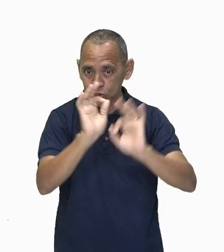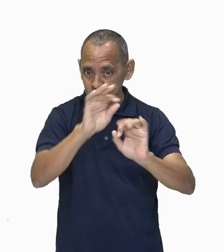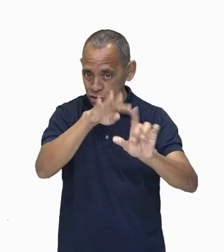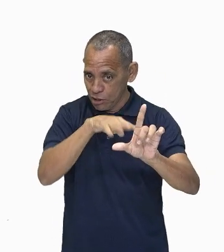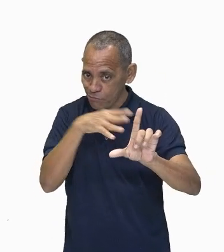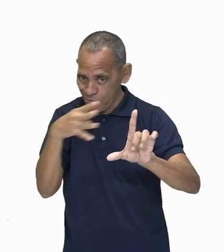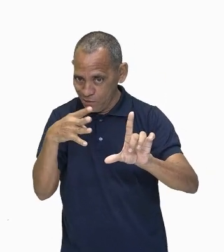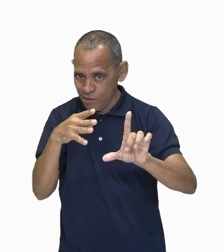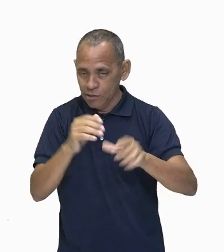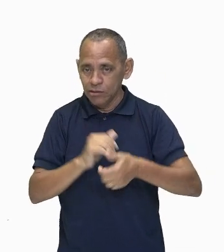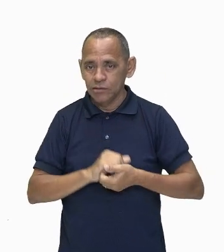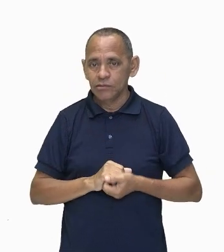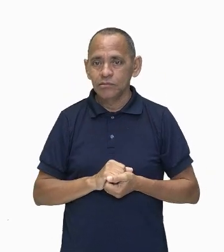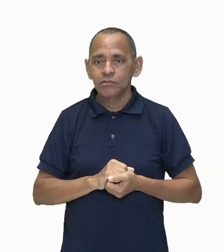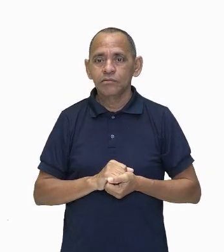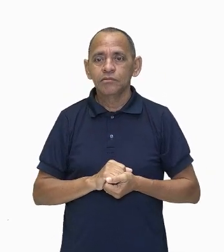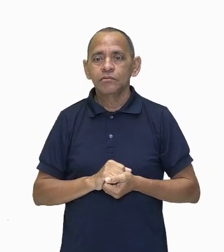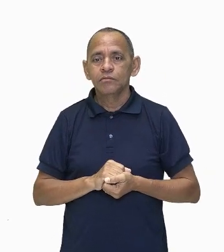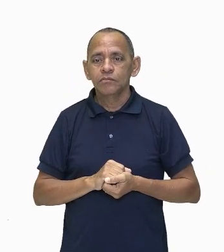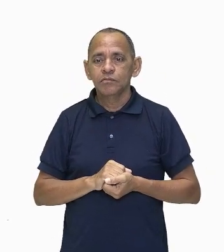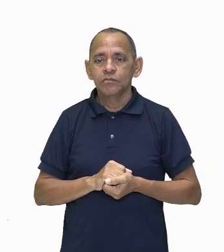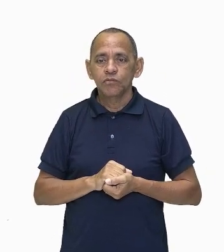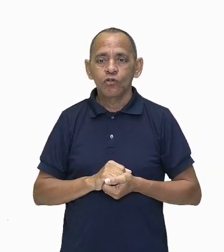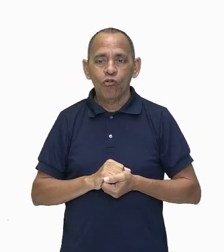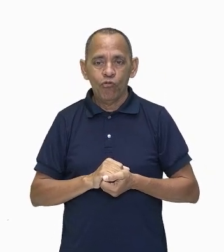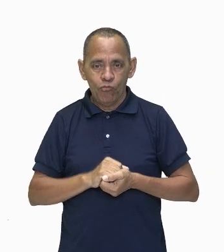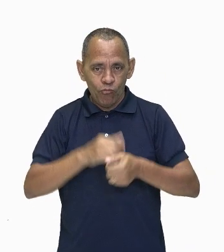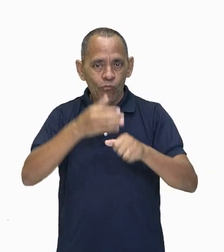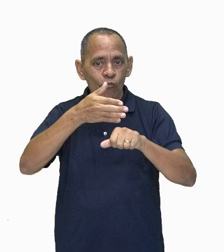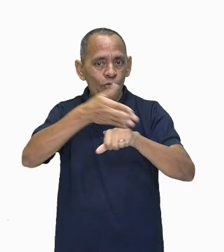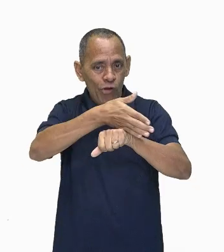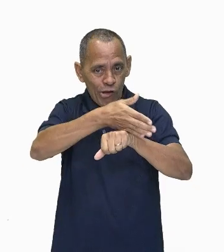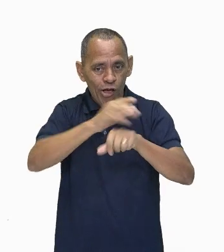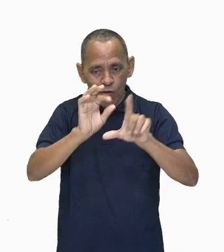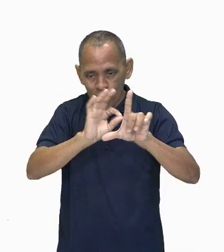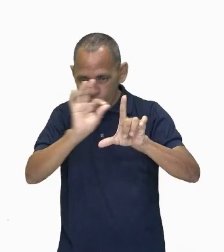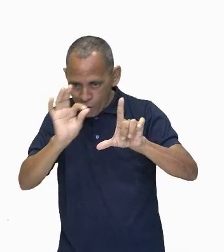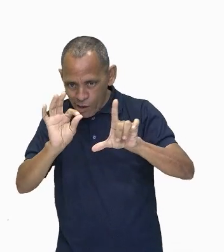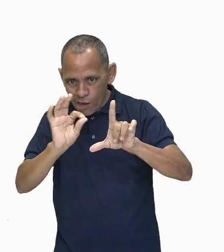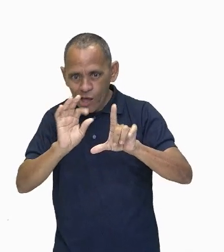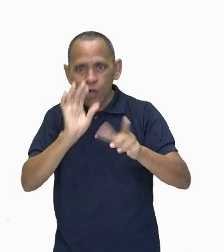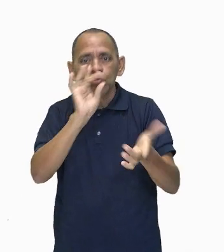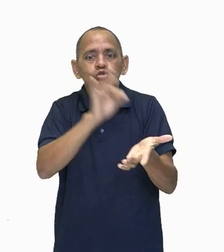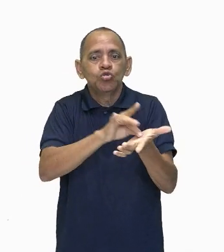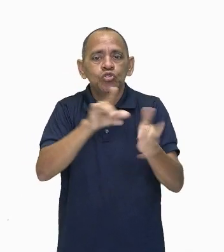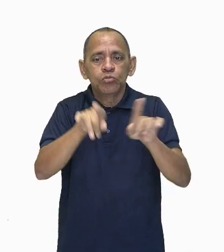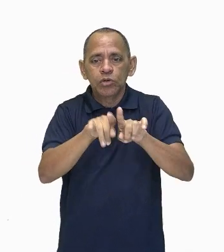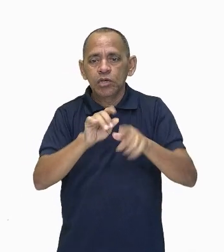tem a tabela de frequência absoluta, né?